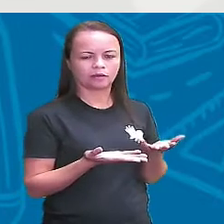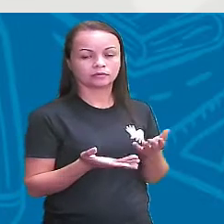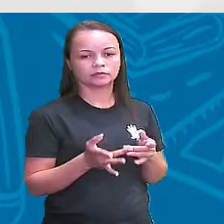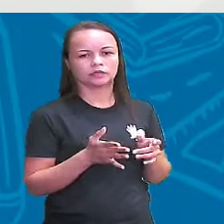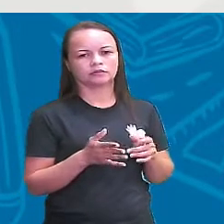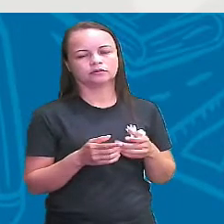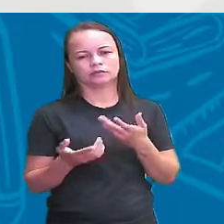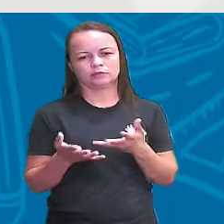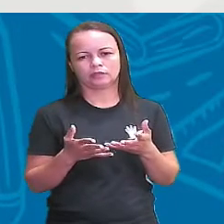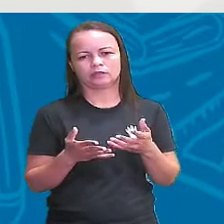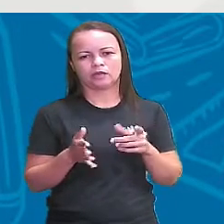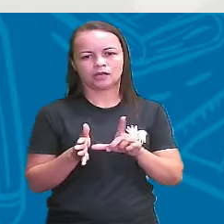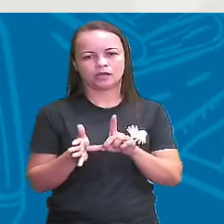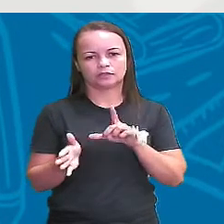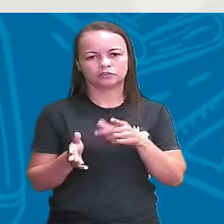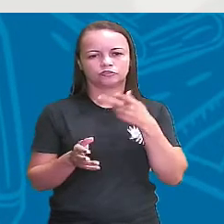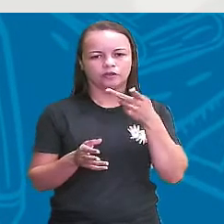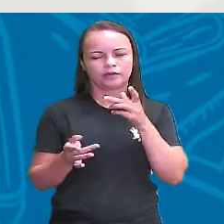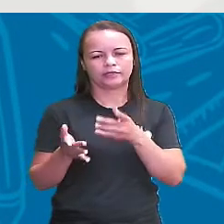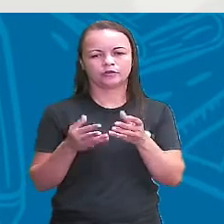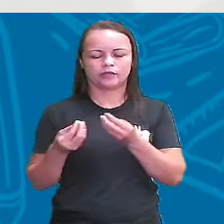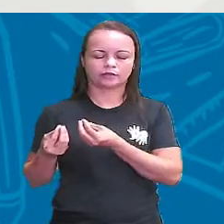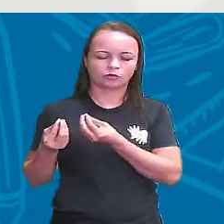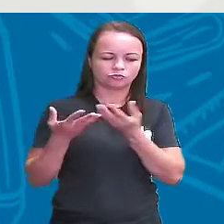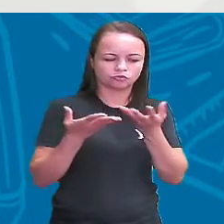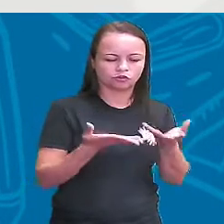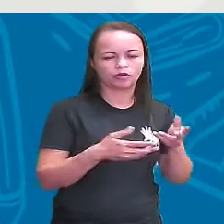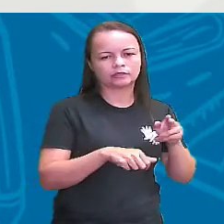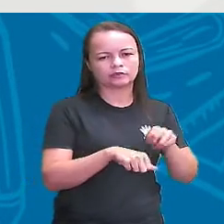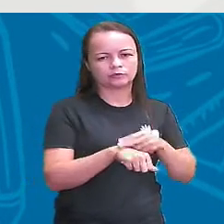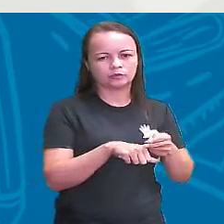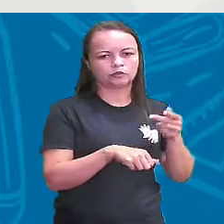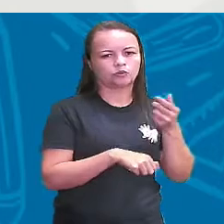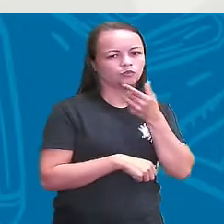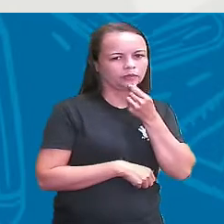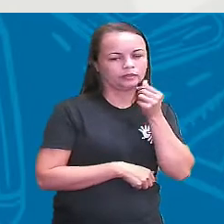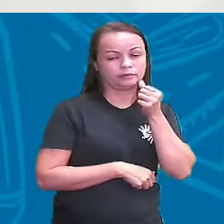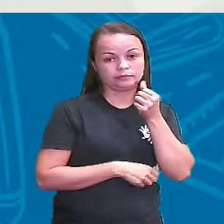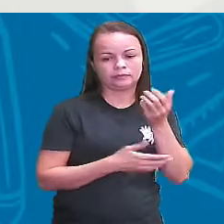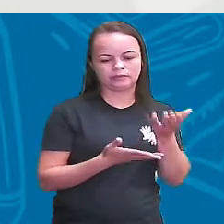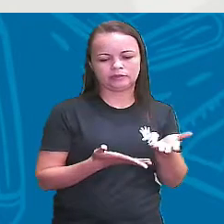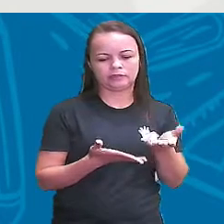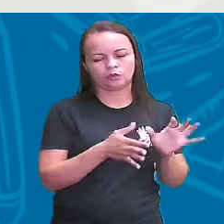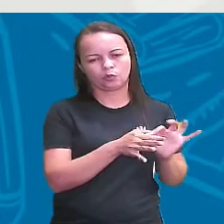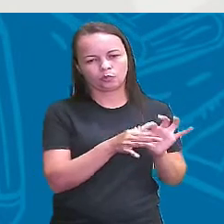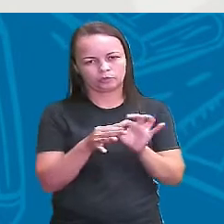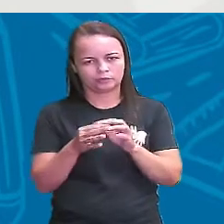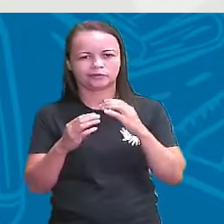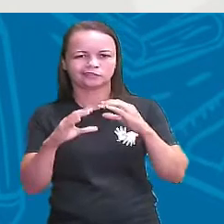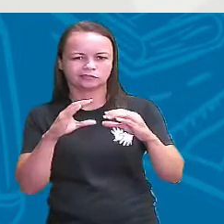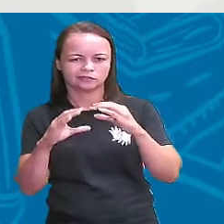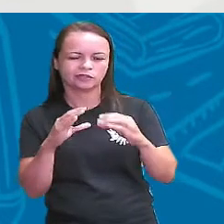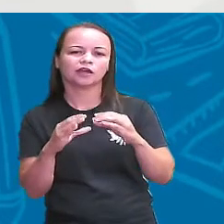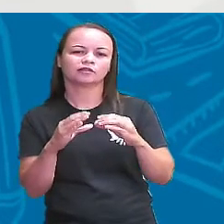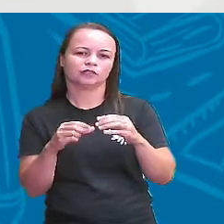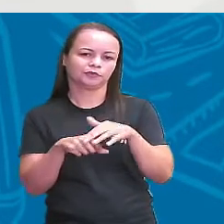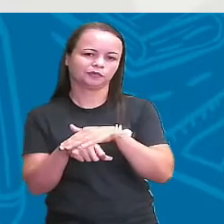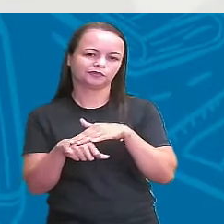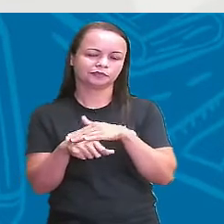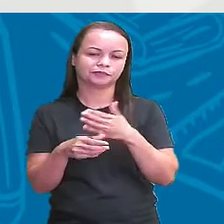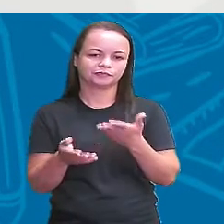pessoa que eu tinha dado chocolate a José e a Maria. Então, isso é tudo dentro de um contexto comunicativo, dentro de uma